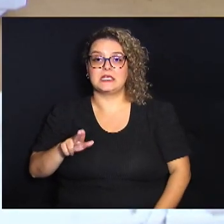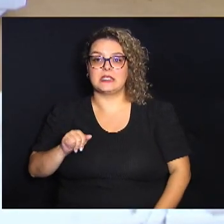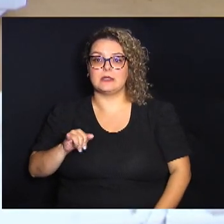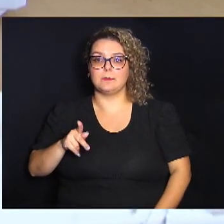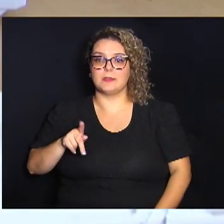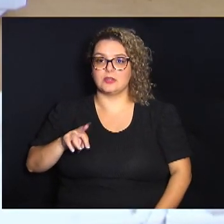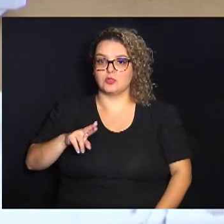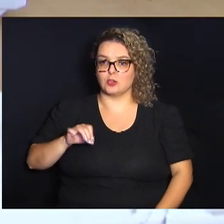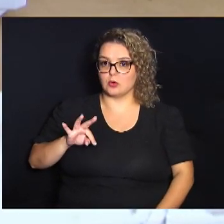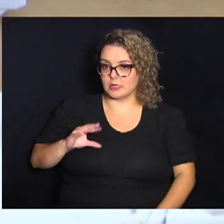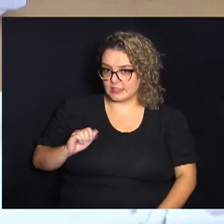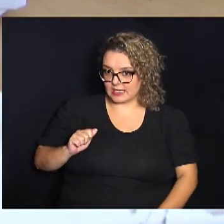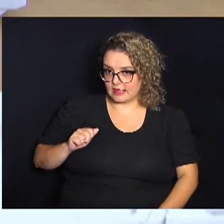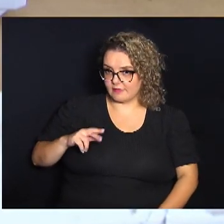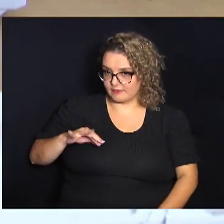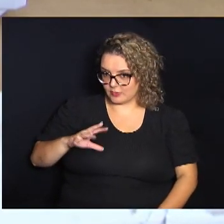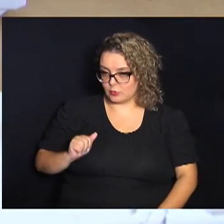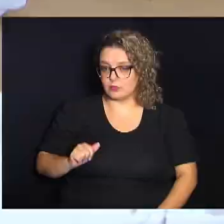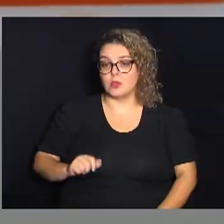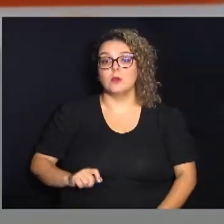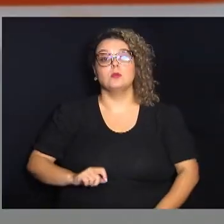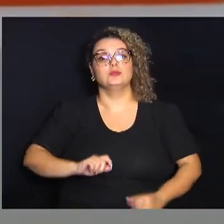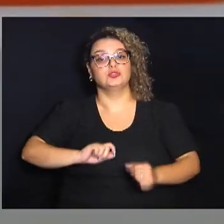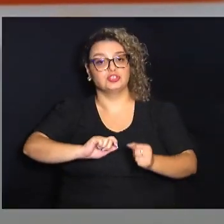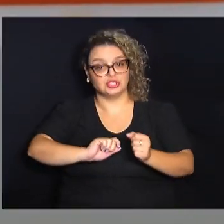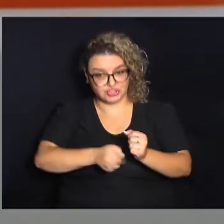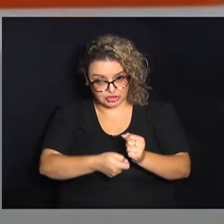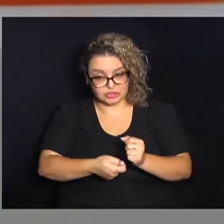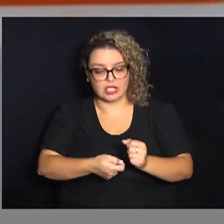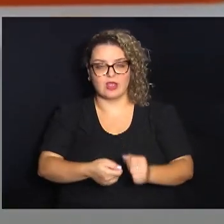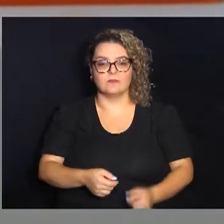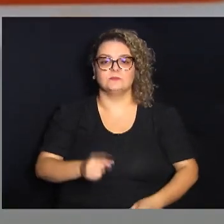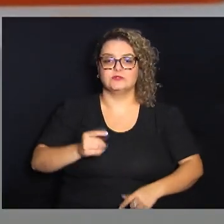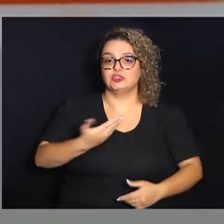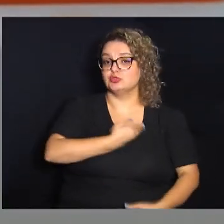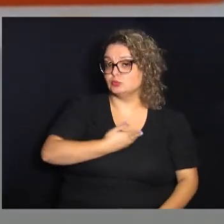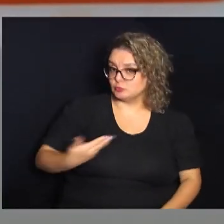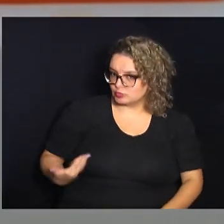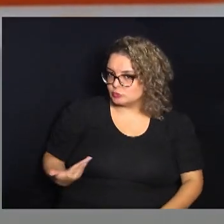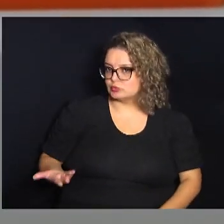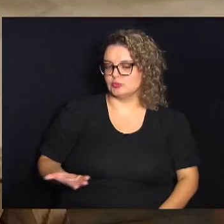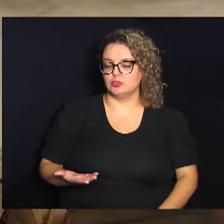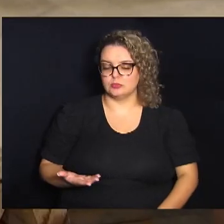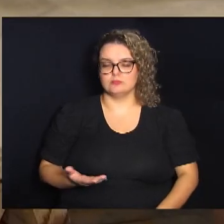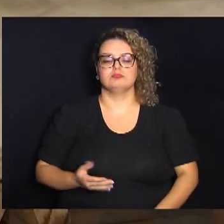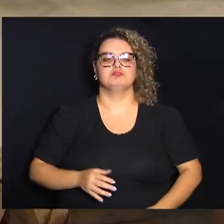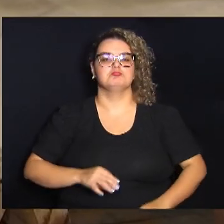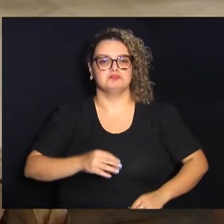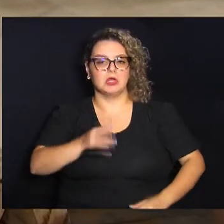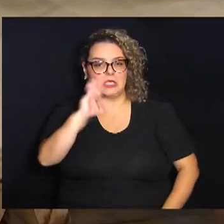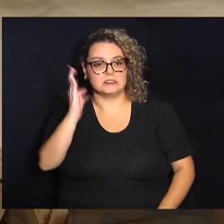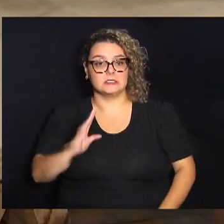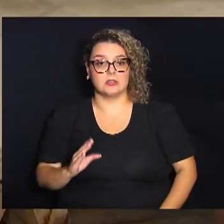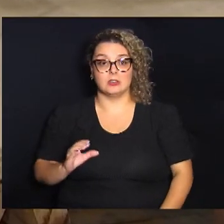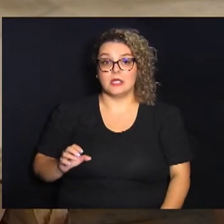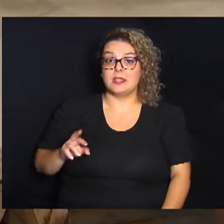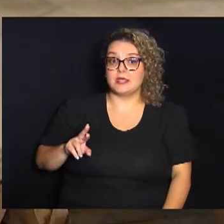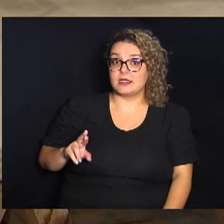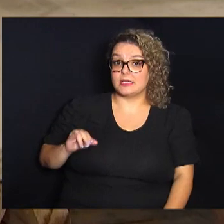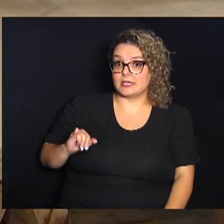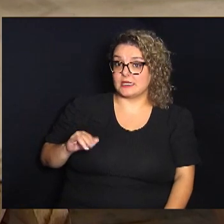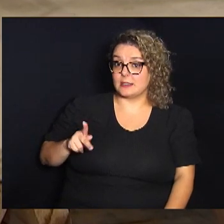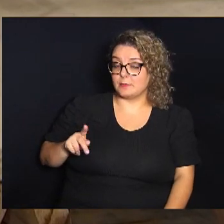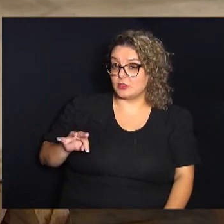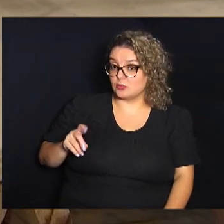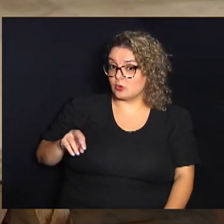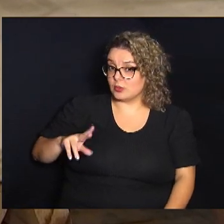pela Infraestrutura de Chaves Públicas Brasileira e mecanismo de criptografia aprimorado com o uso do algoritmo